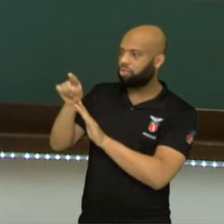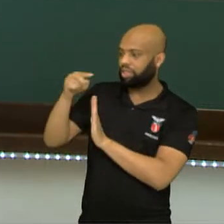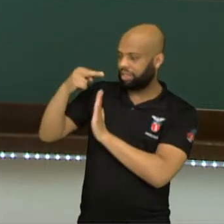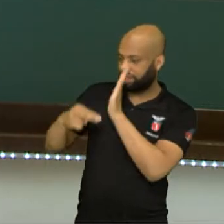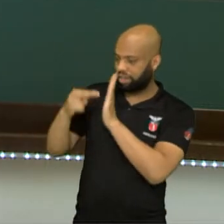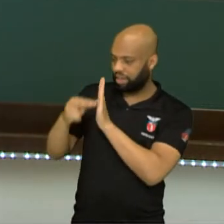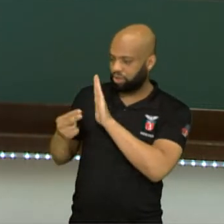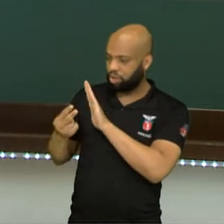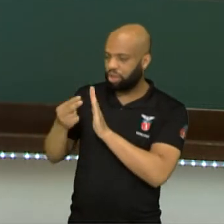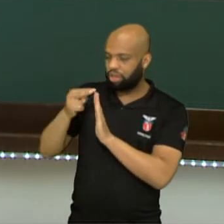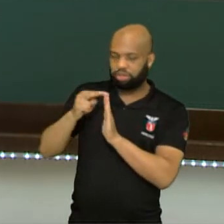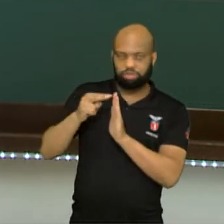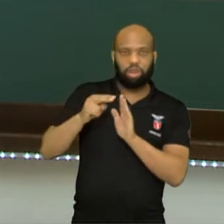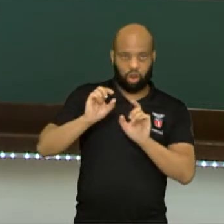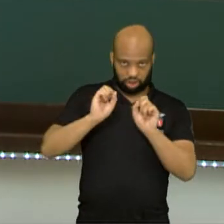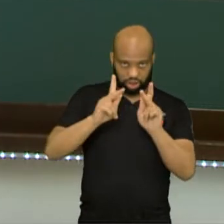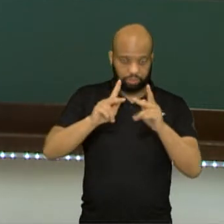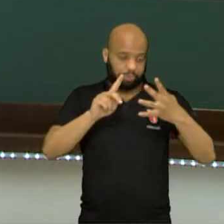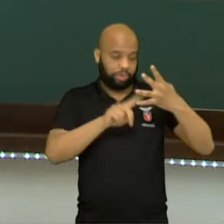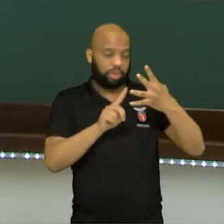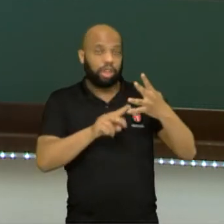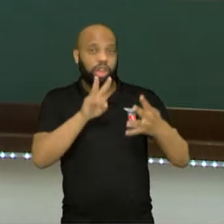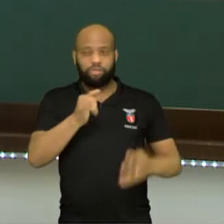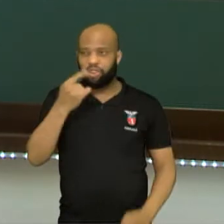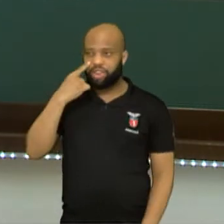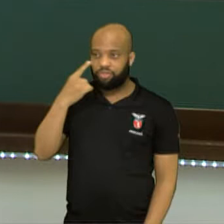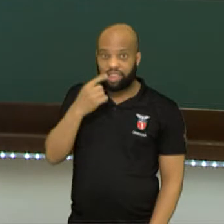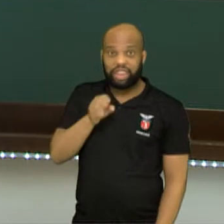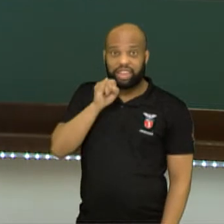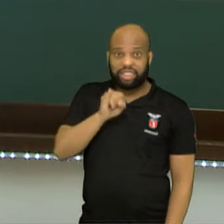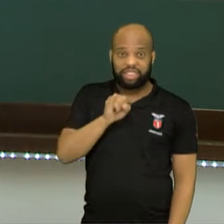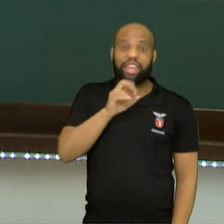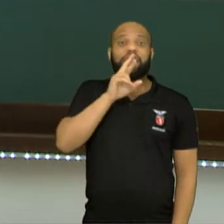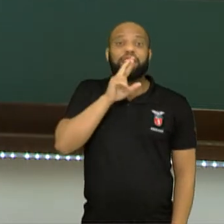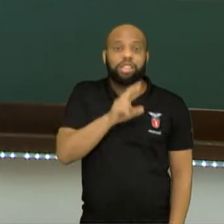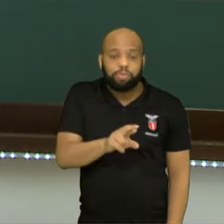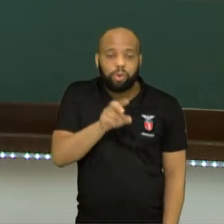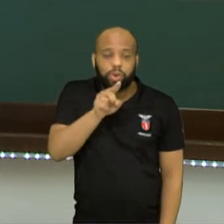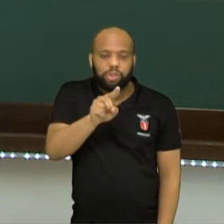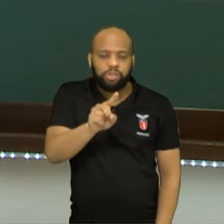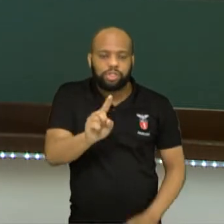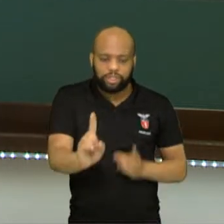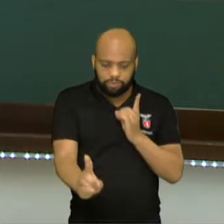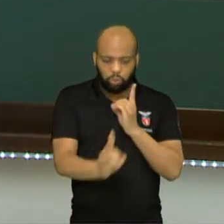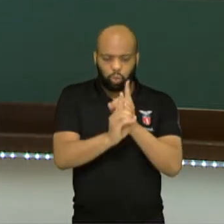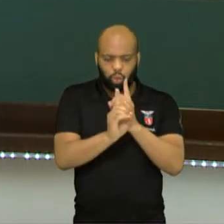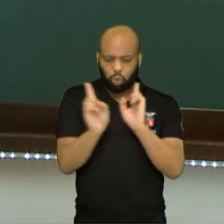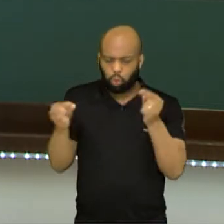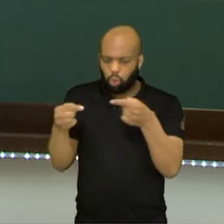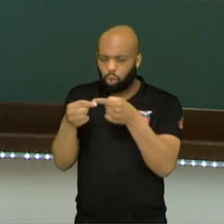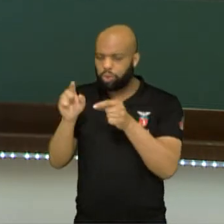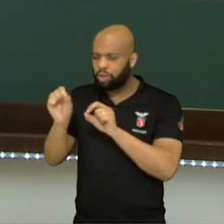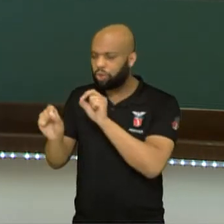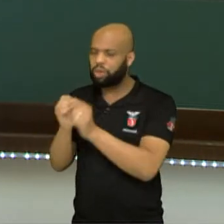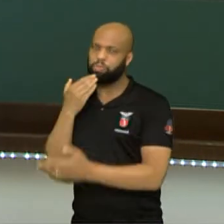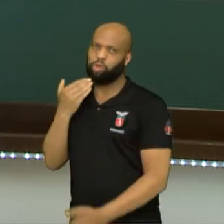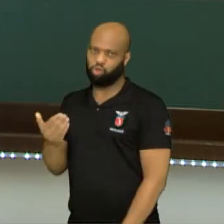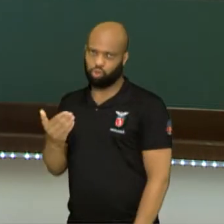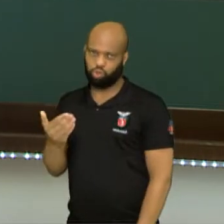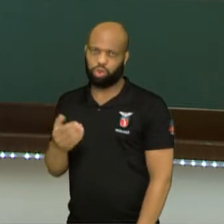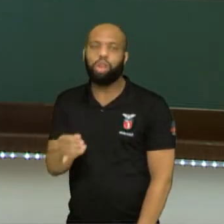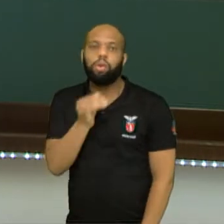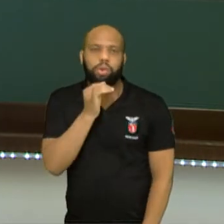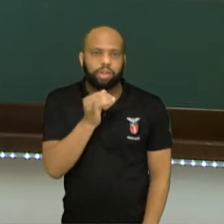e traduzindo. Quarto, verificar se a solução encontrada é coerente com a situação proposta. O que isso significa? Que você,